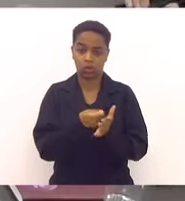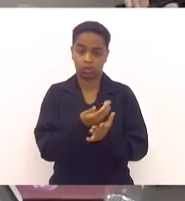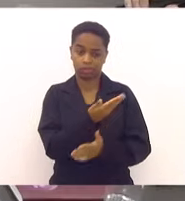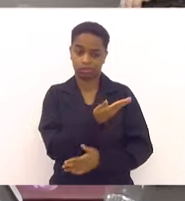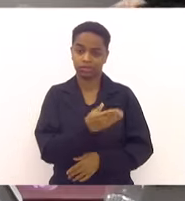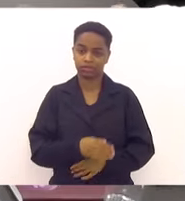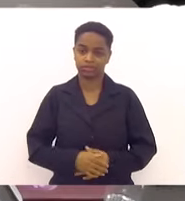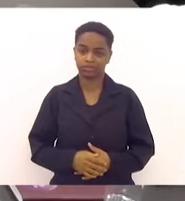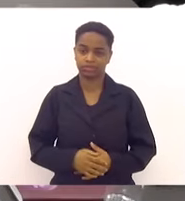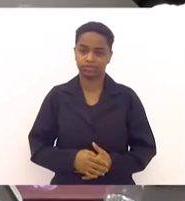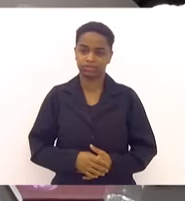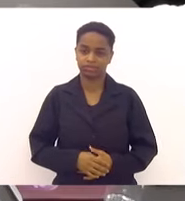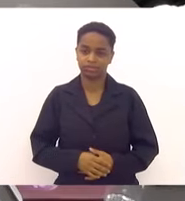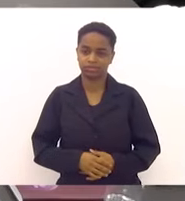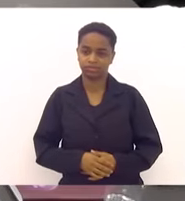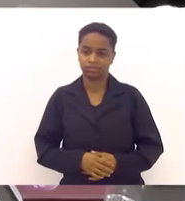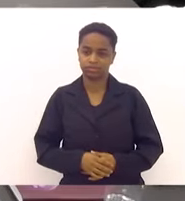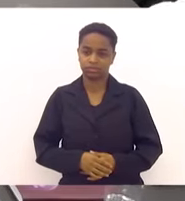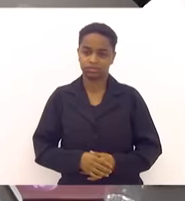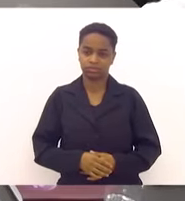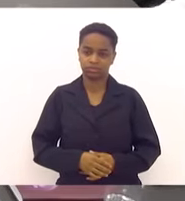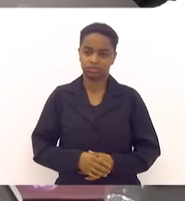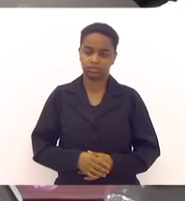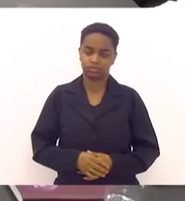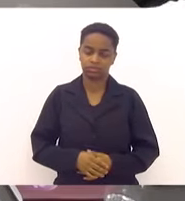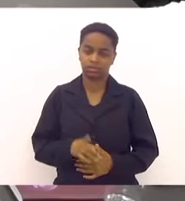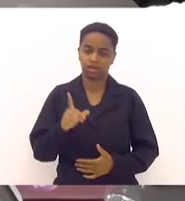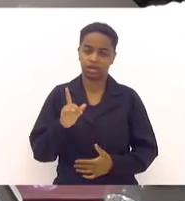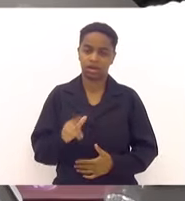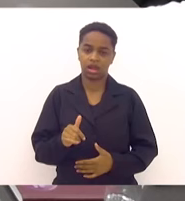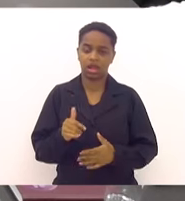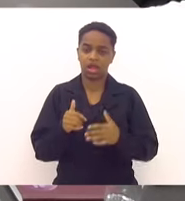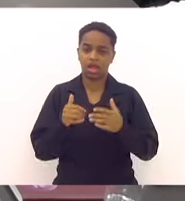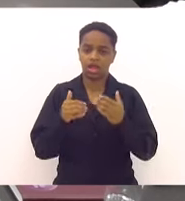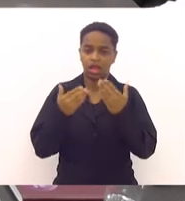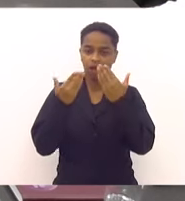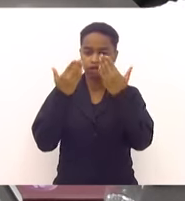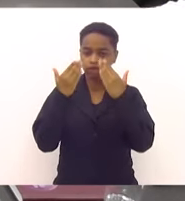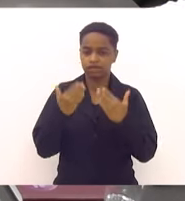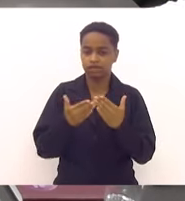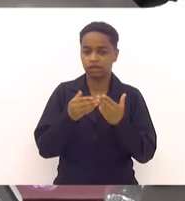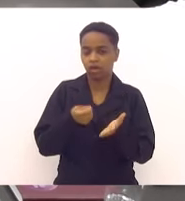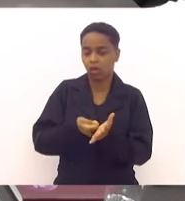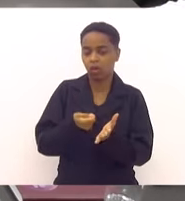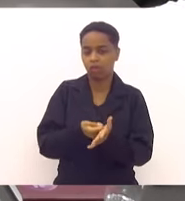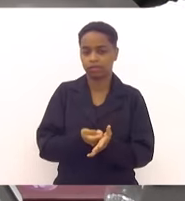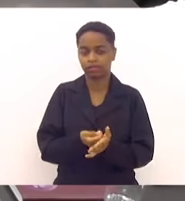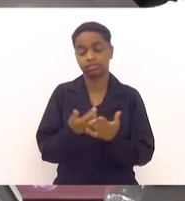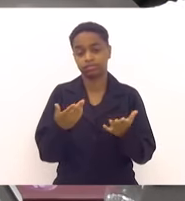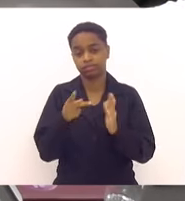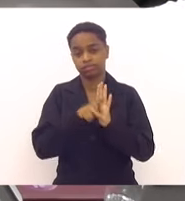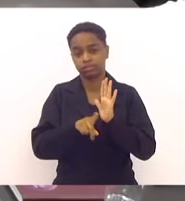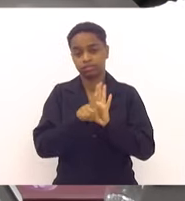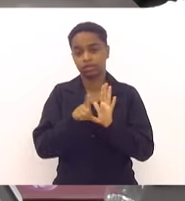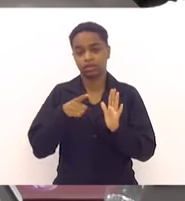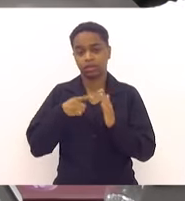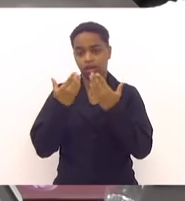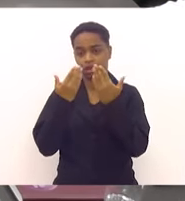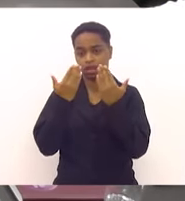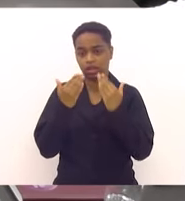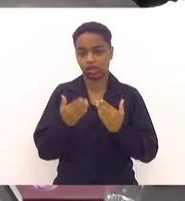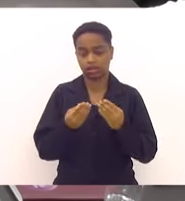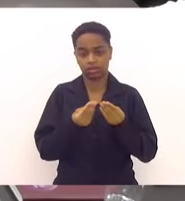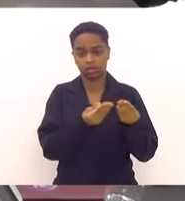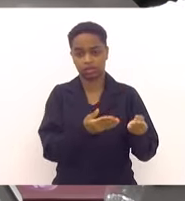Hoje a gente está inovando, botar a vista impositiva, vista coercitiva. Então, um projeto com vista, deputado